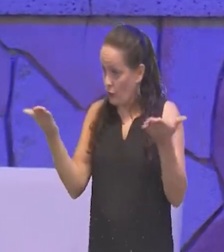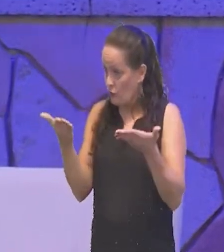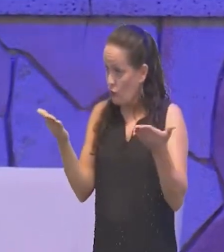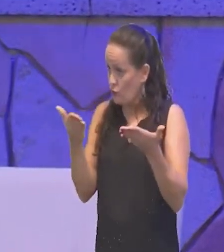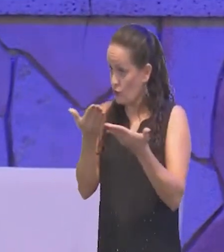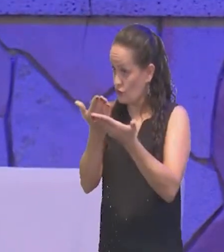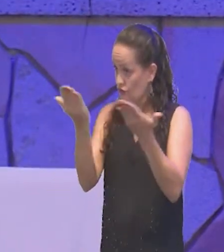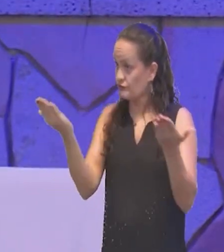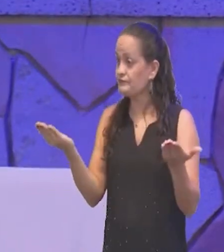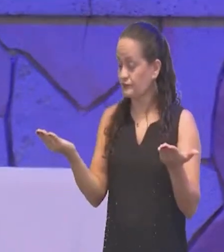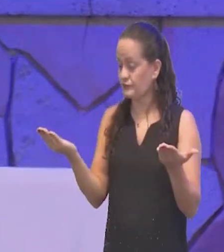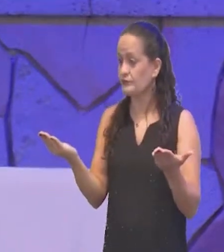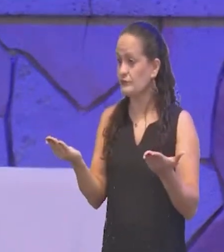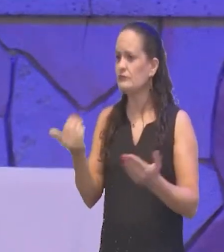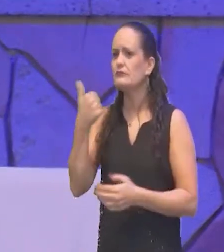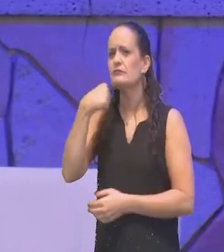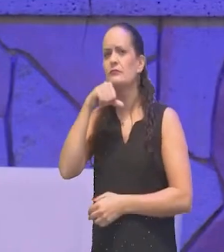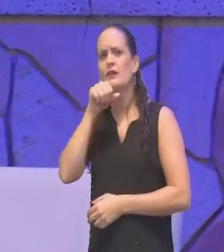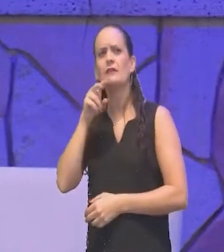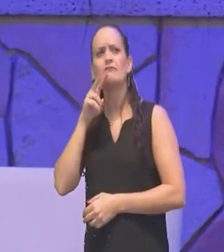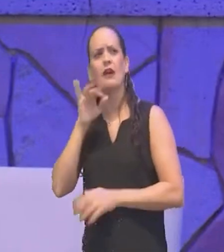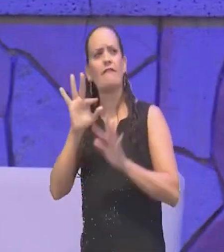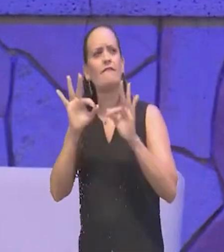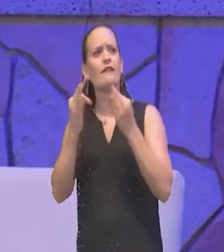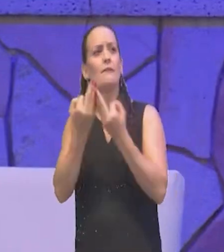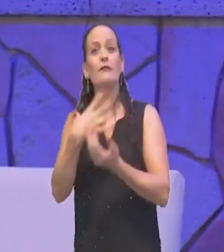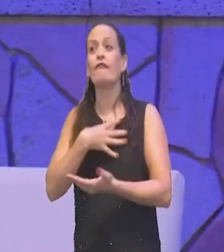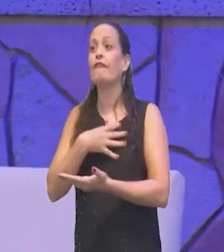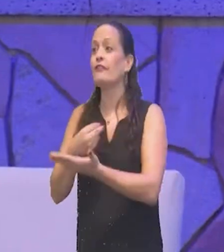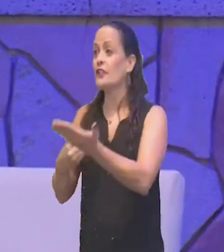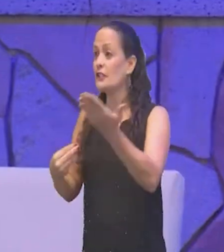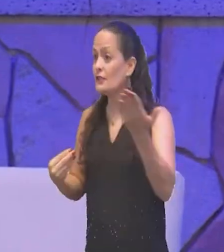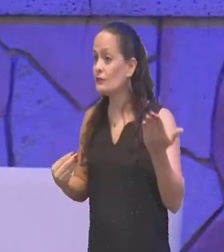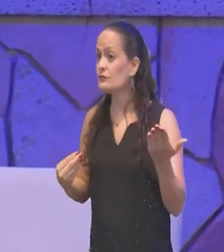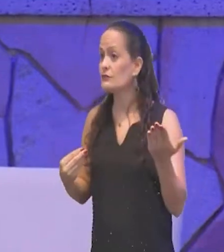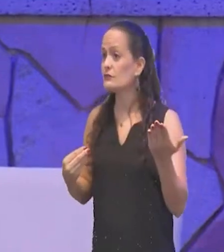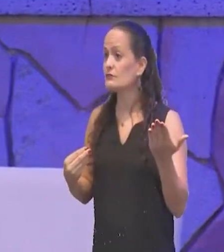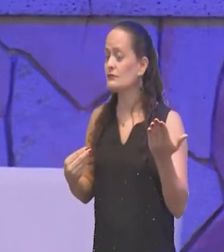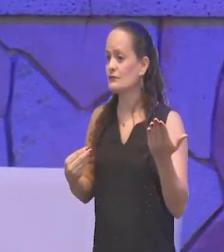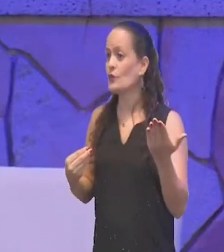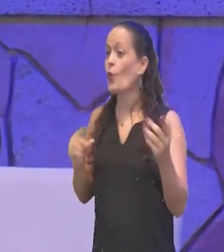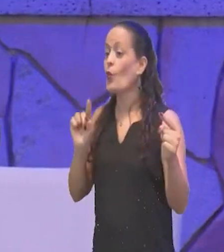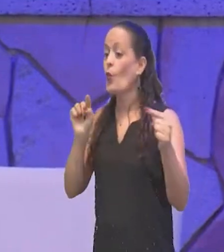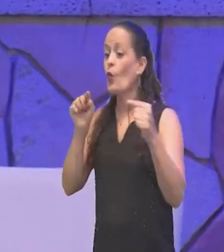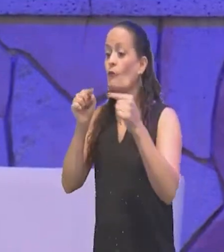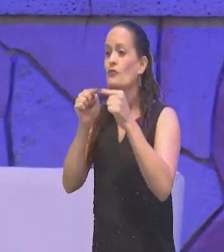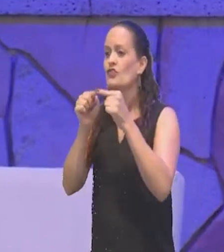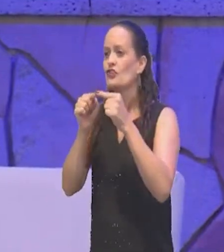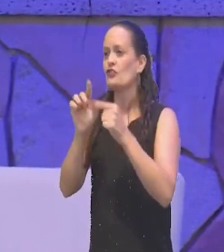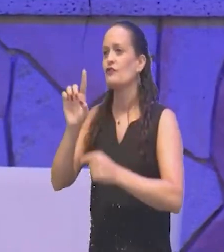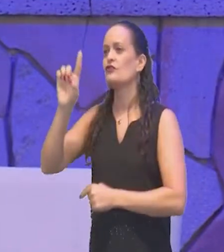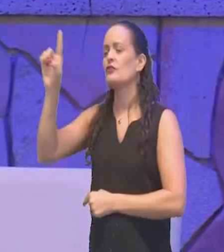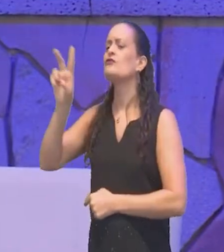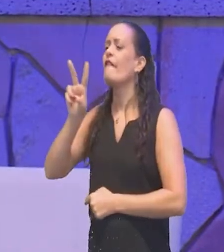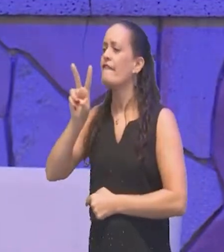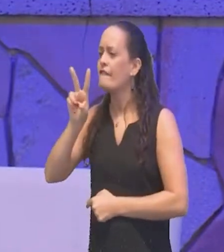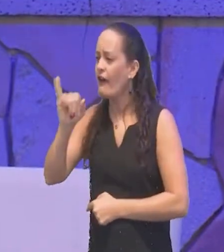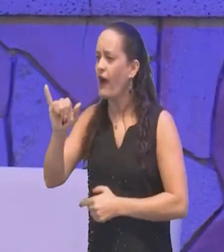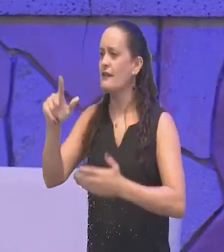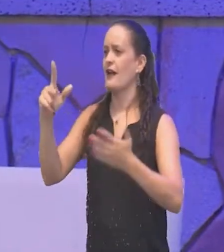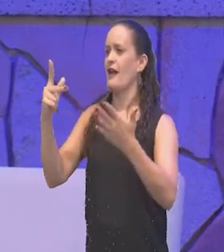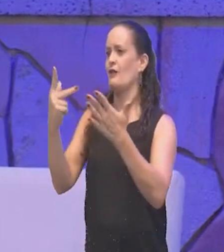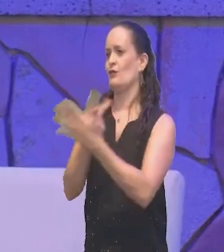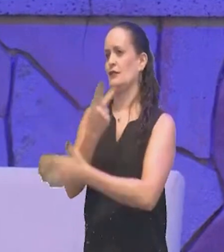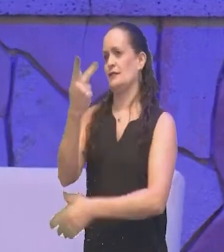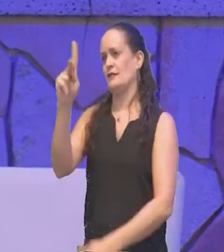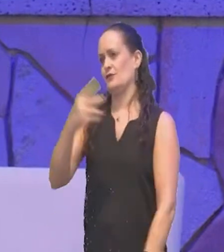irmão, minha irmã, papai, mamãe, familiar, filhos, o propósito de Deus se cumprirá na vida de cada um de vocês,